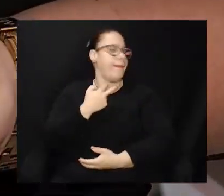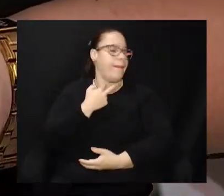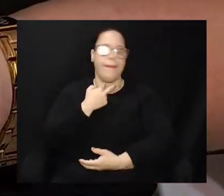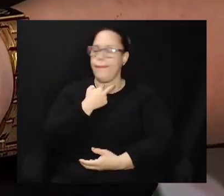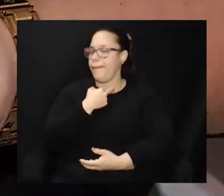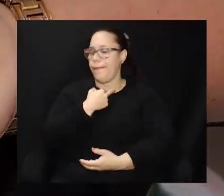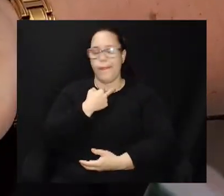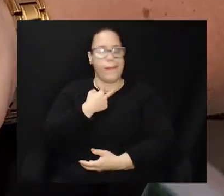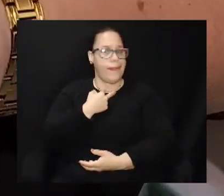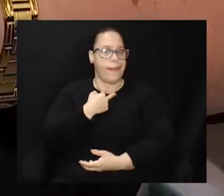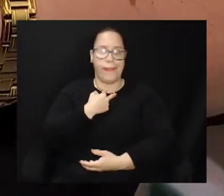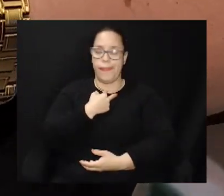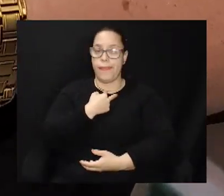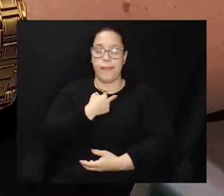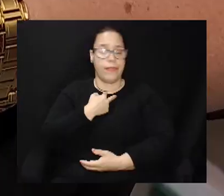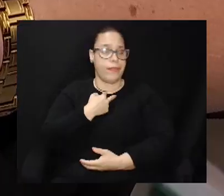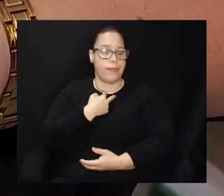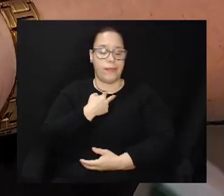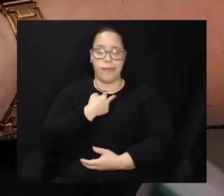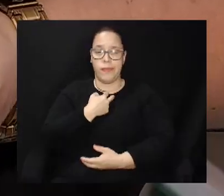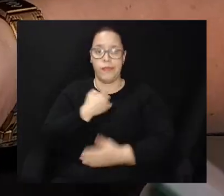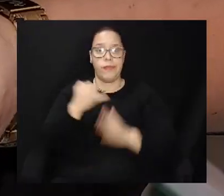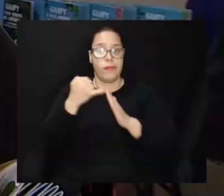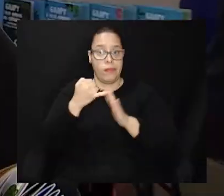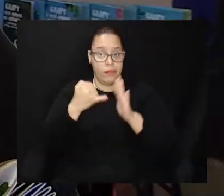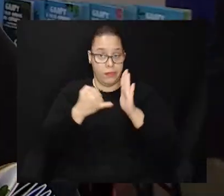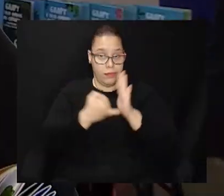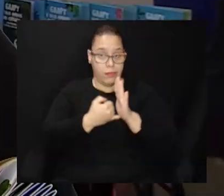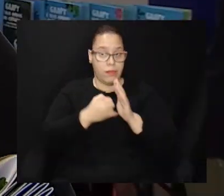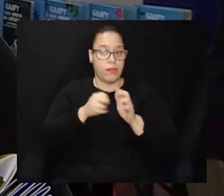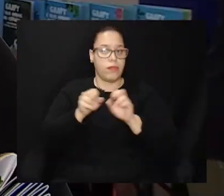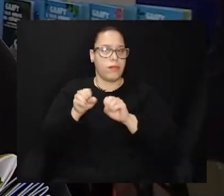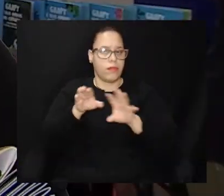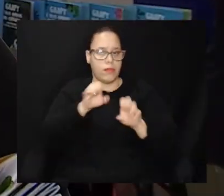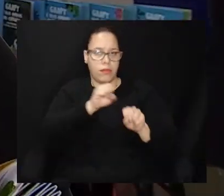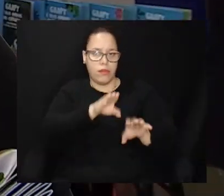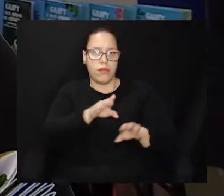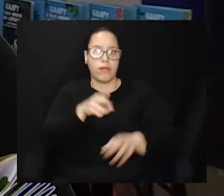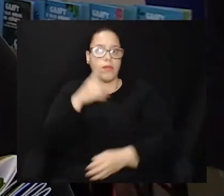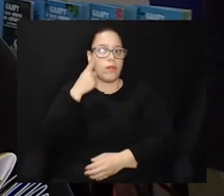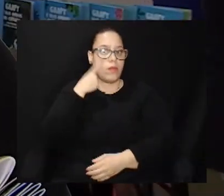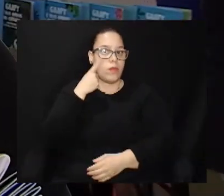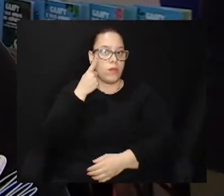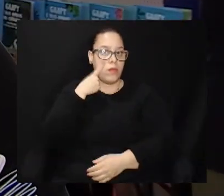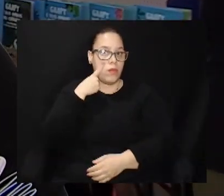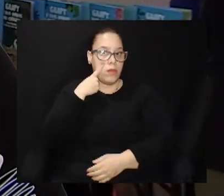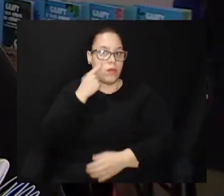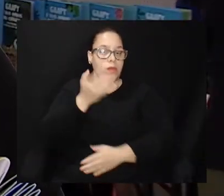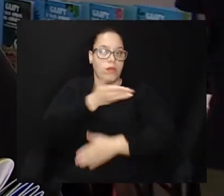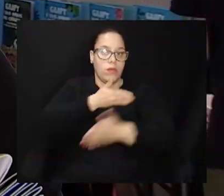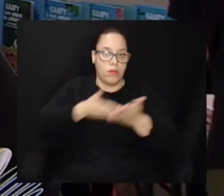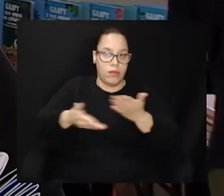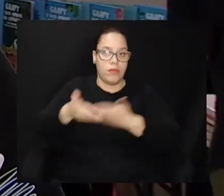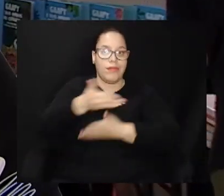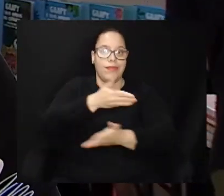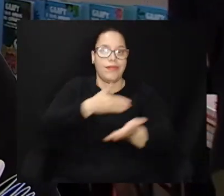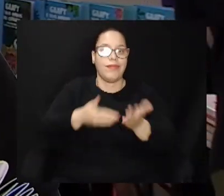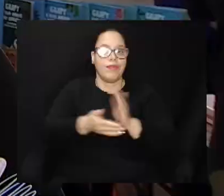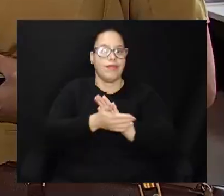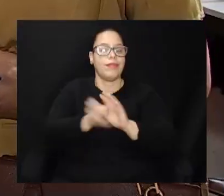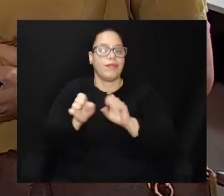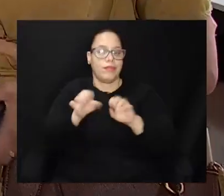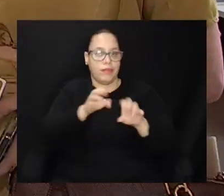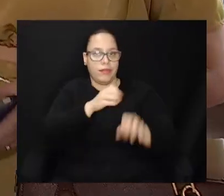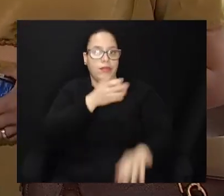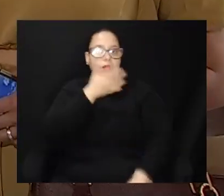enquanto organizações que olham para a educação, estudam a educação, de contribuir, né, com a educação das